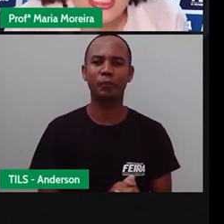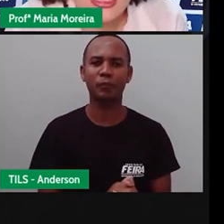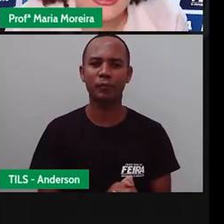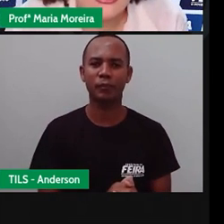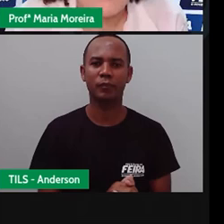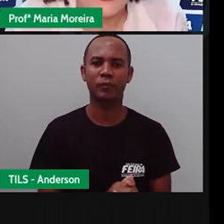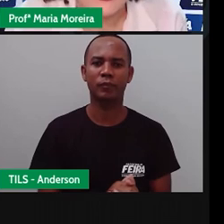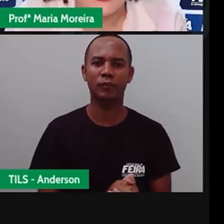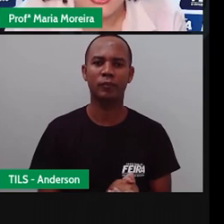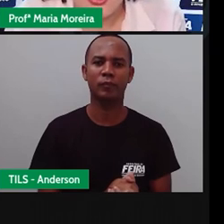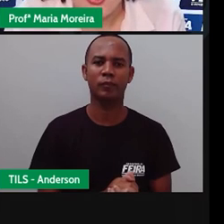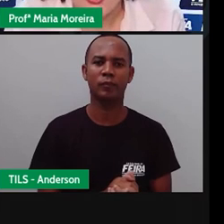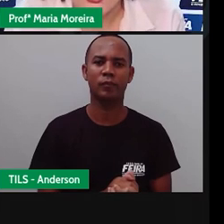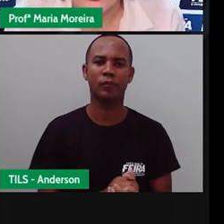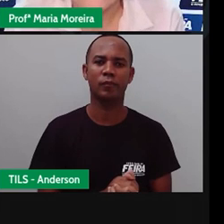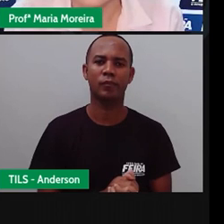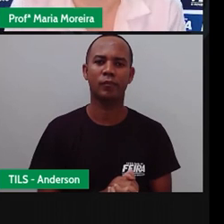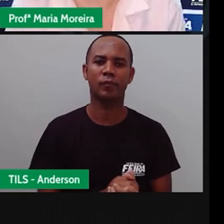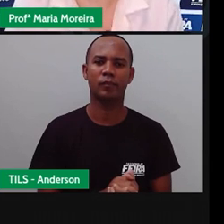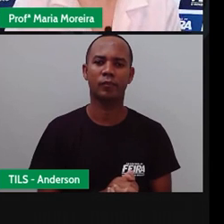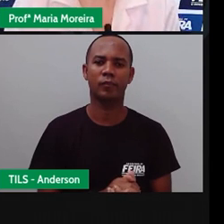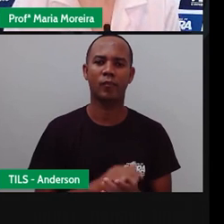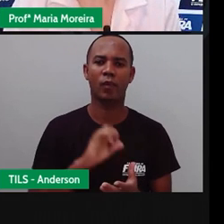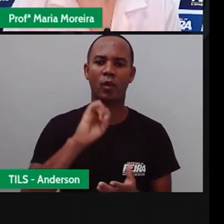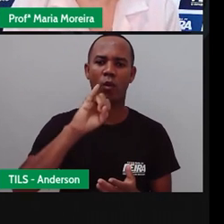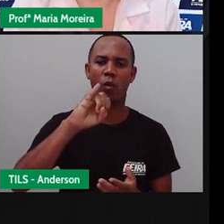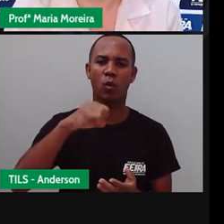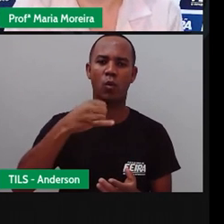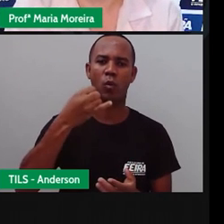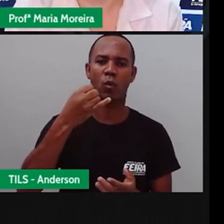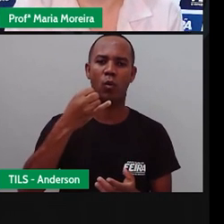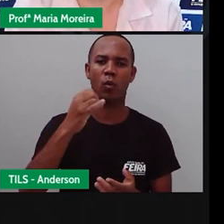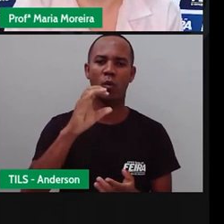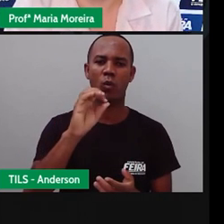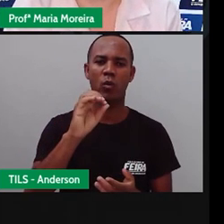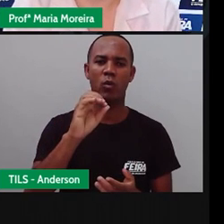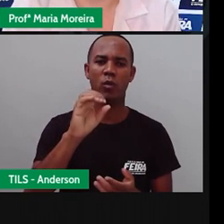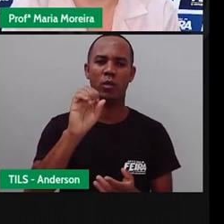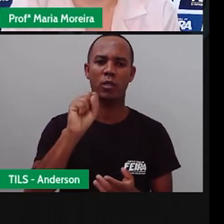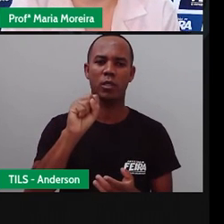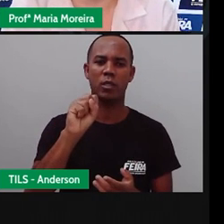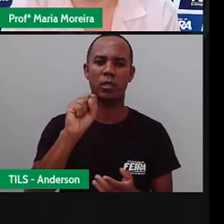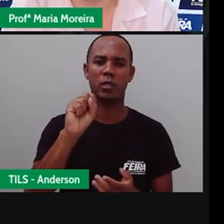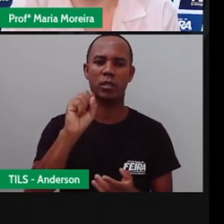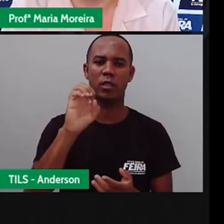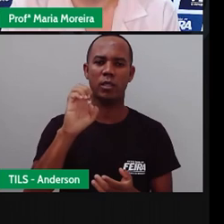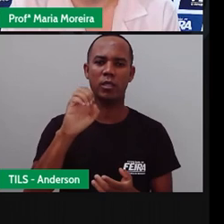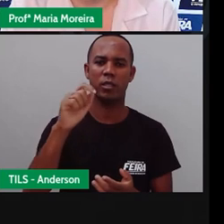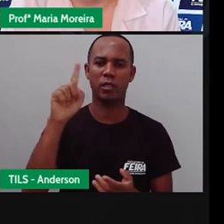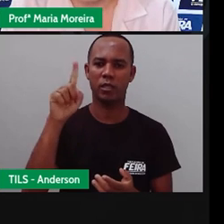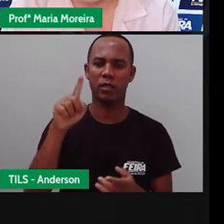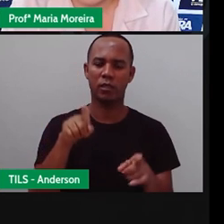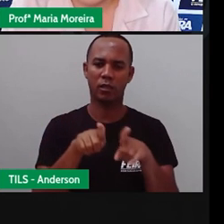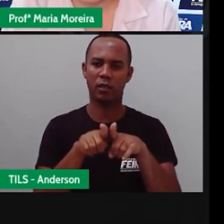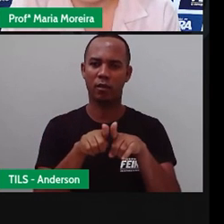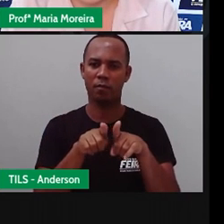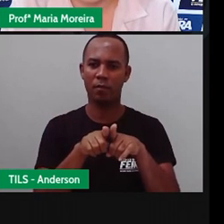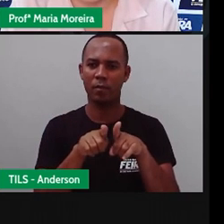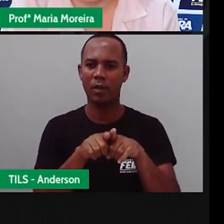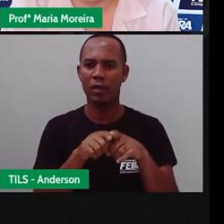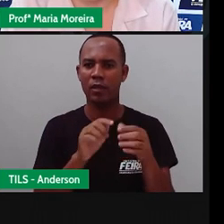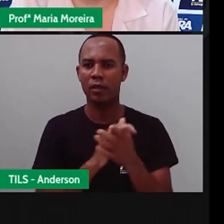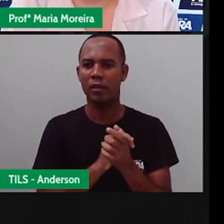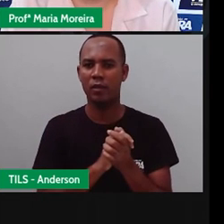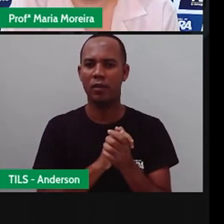Rose né Pera aí rosania rosania Silva Costa que se ele aparece aqui na verdade